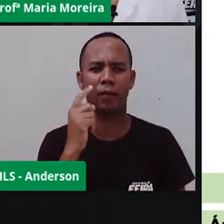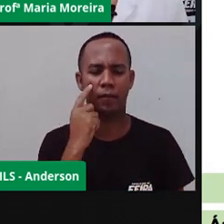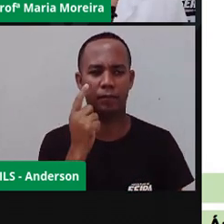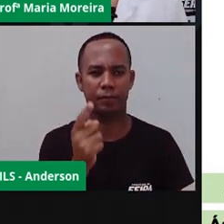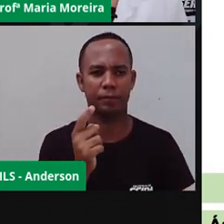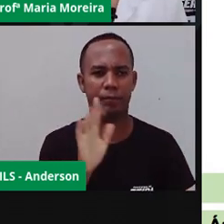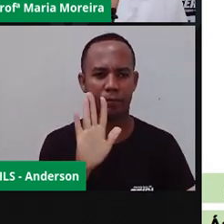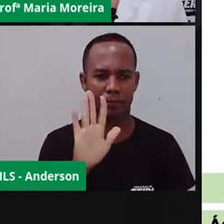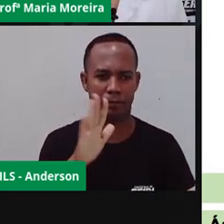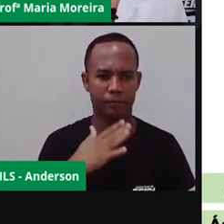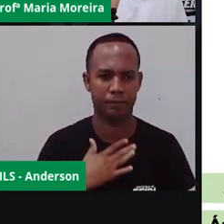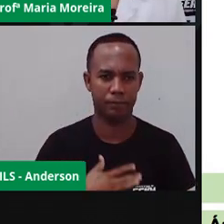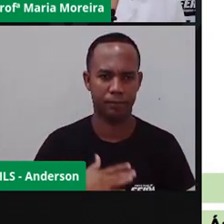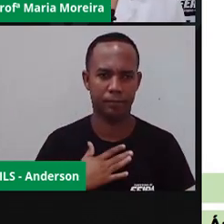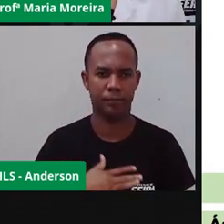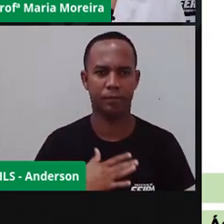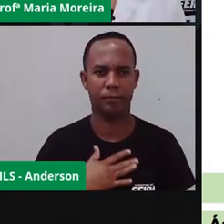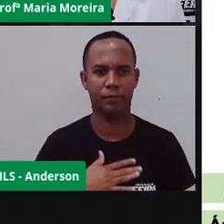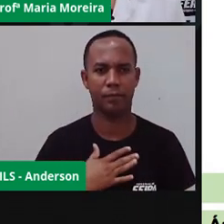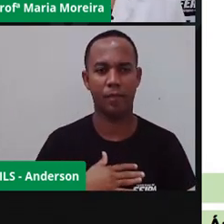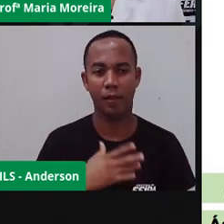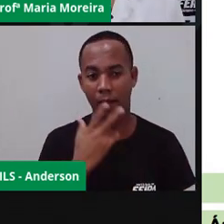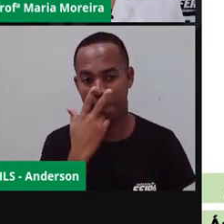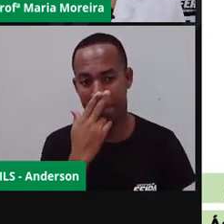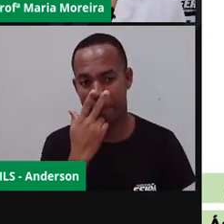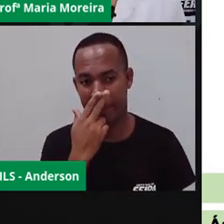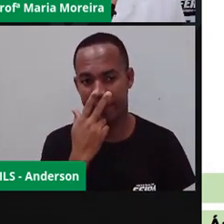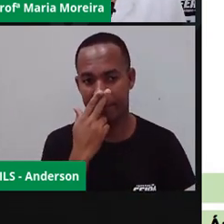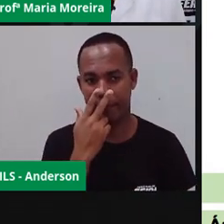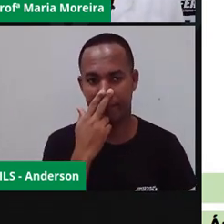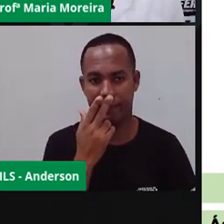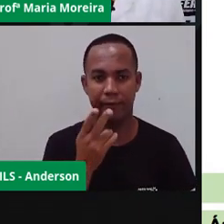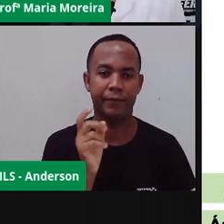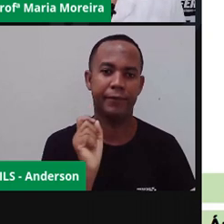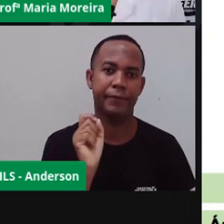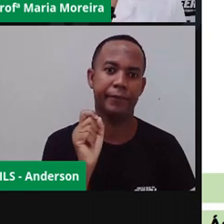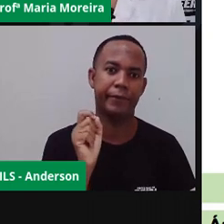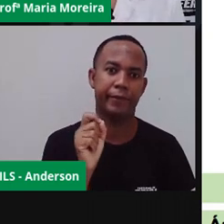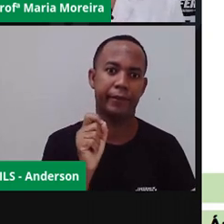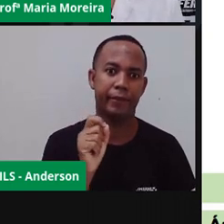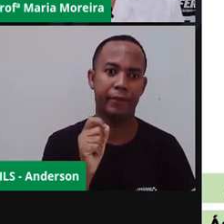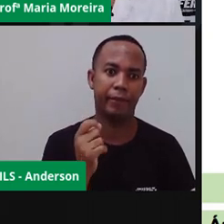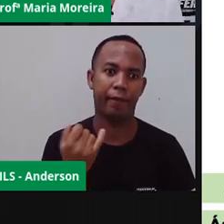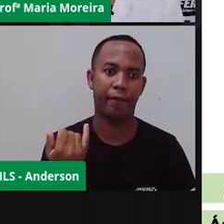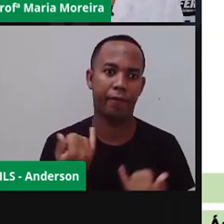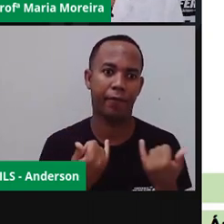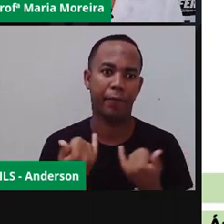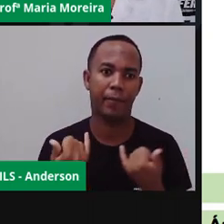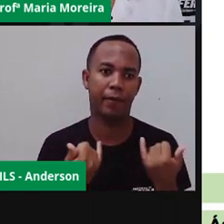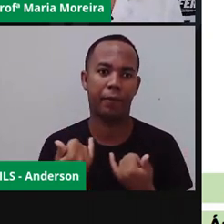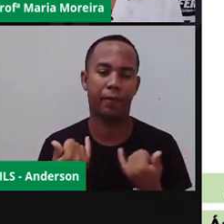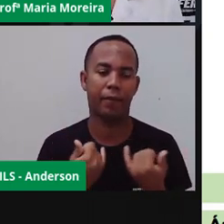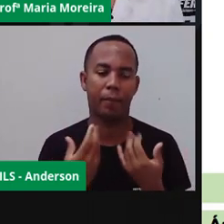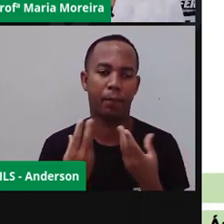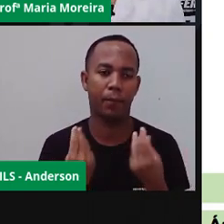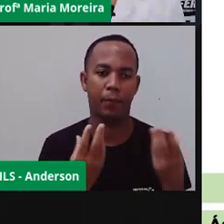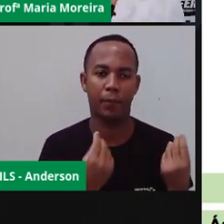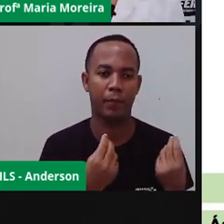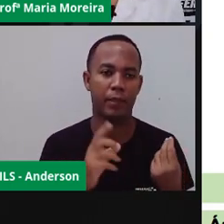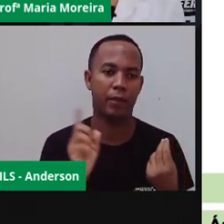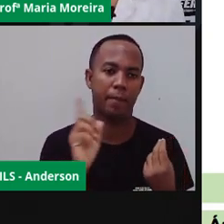Calma. Não se assustem, que parece ser, né? Muita informação, parece ser